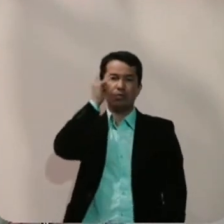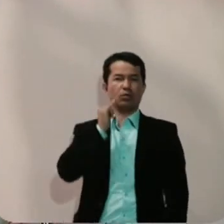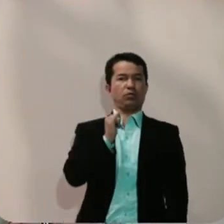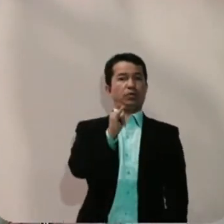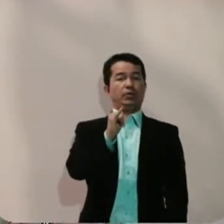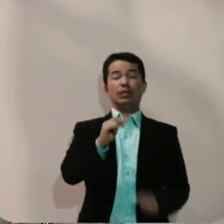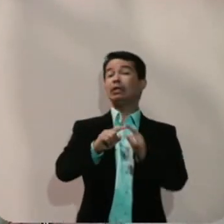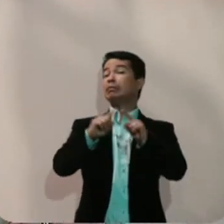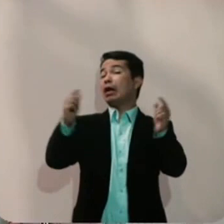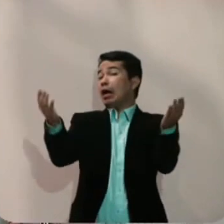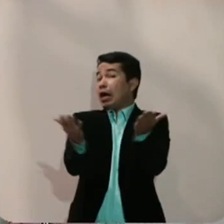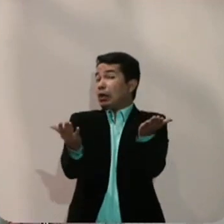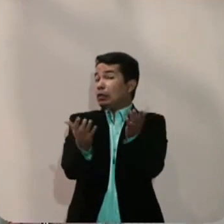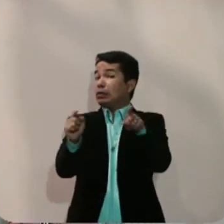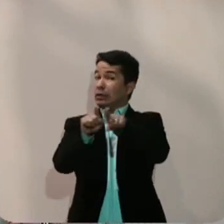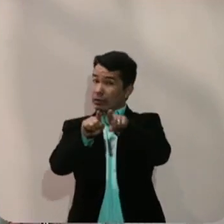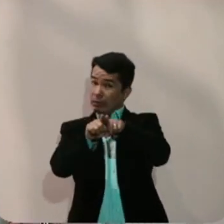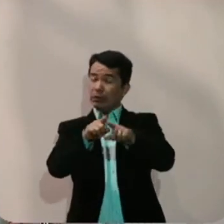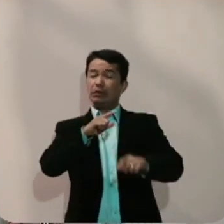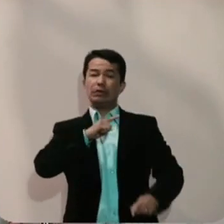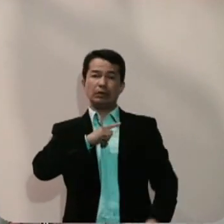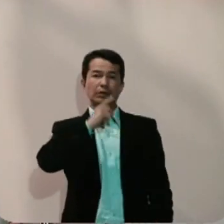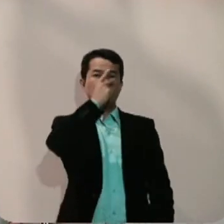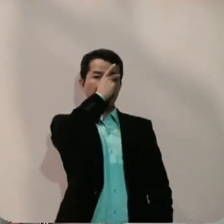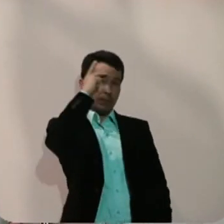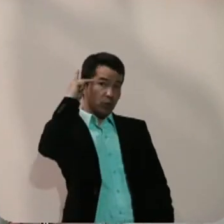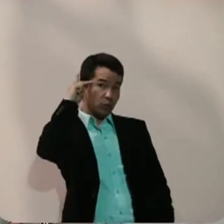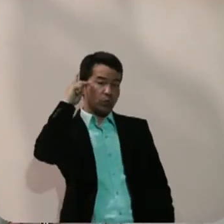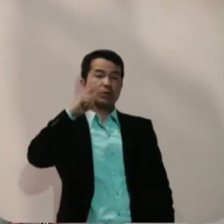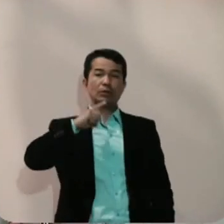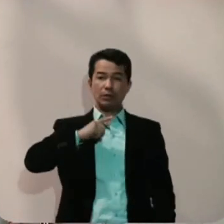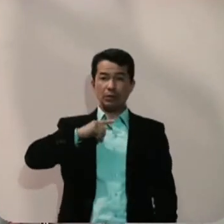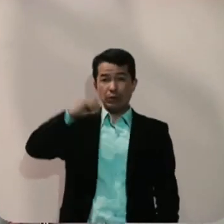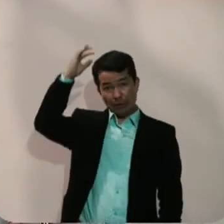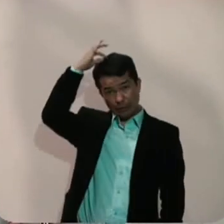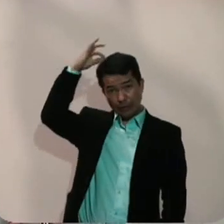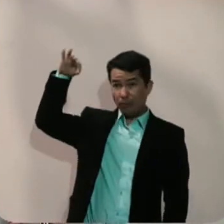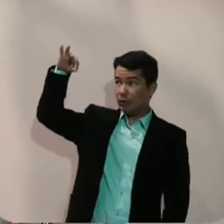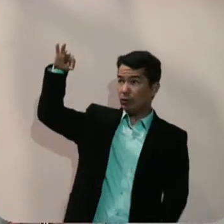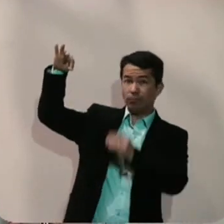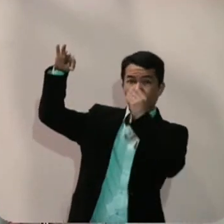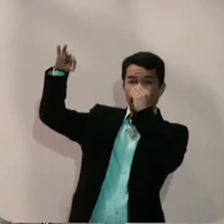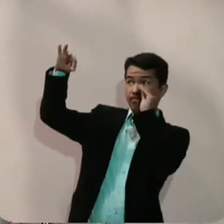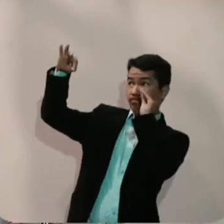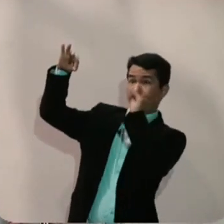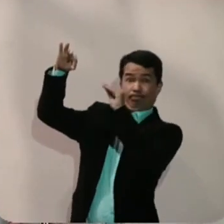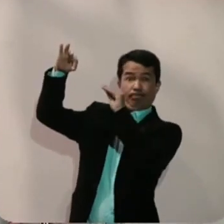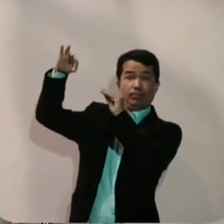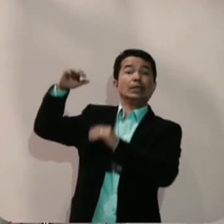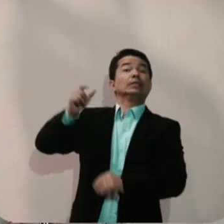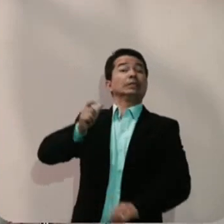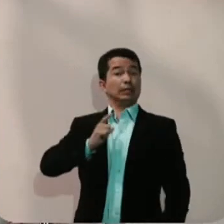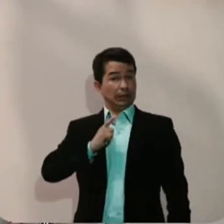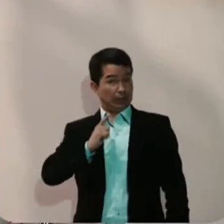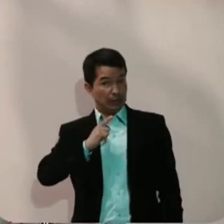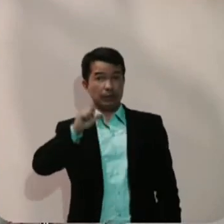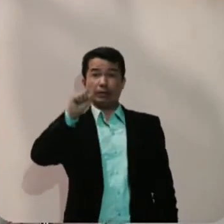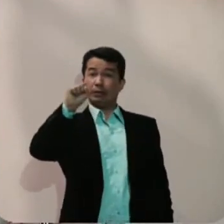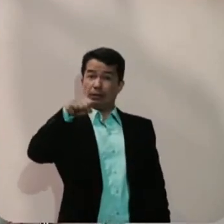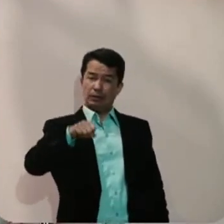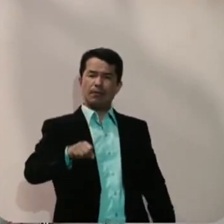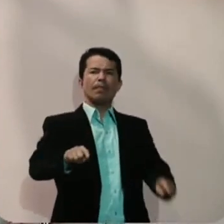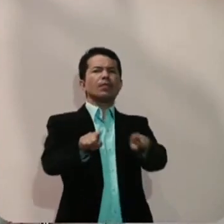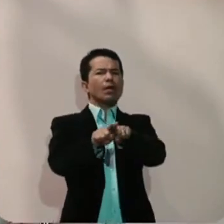que rejeitam a mensagem do Espírito de Deus, de Jesus Cristo, nosso Senhor e